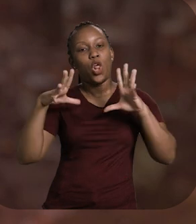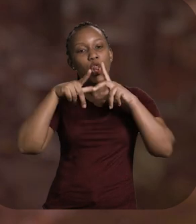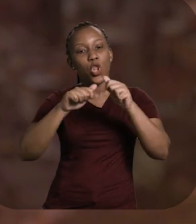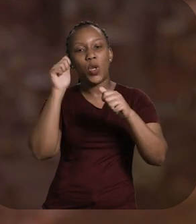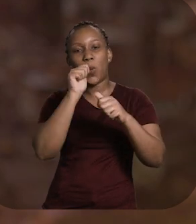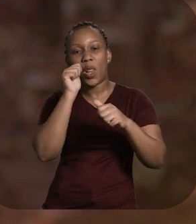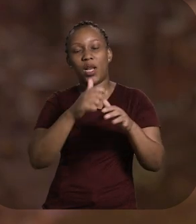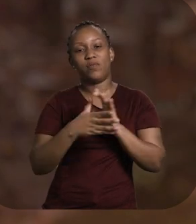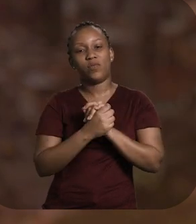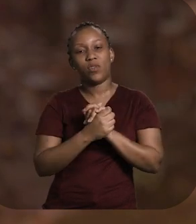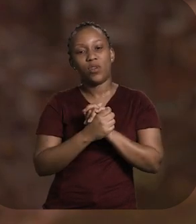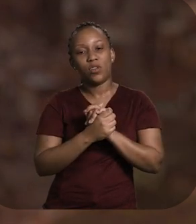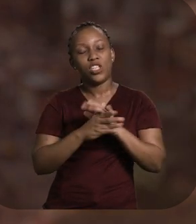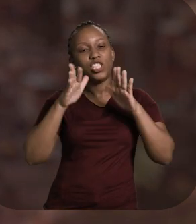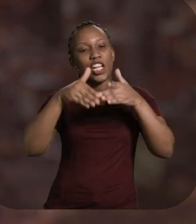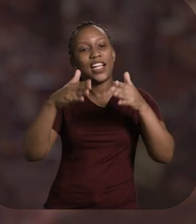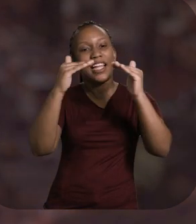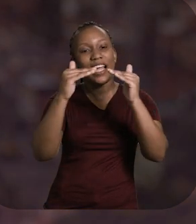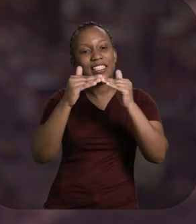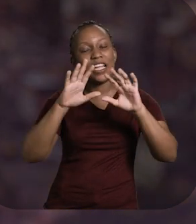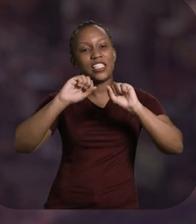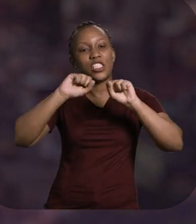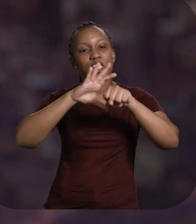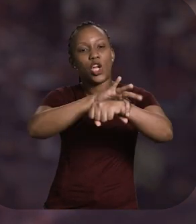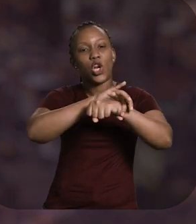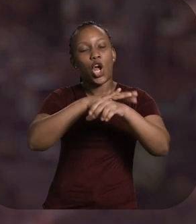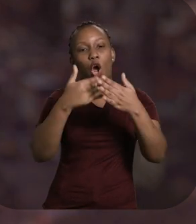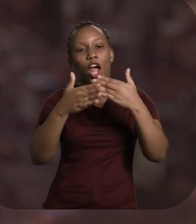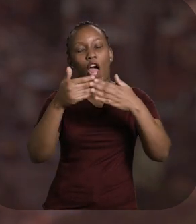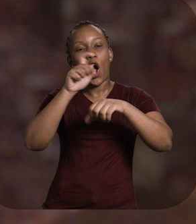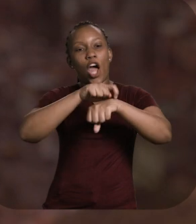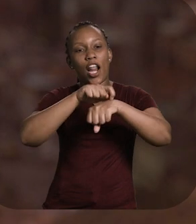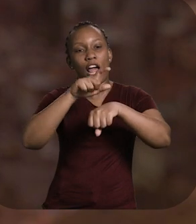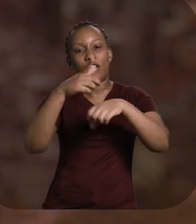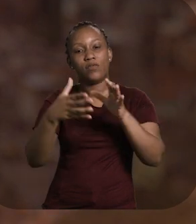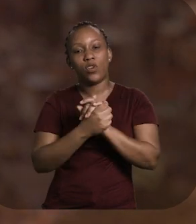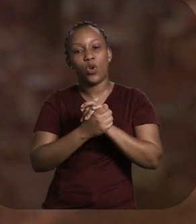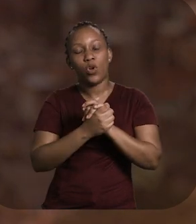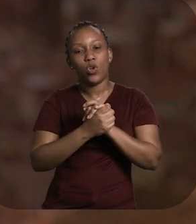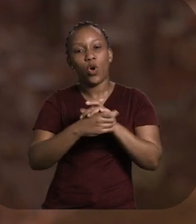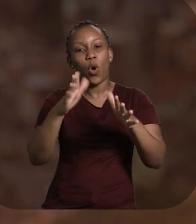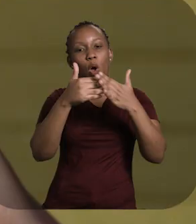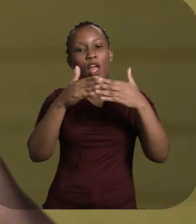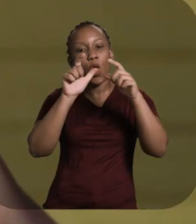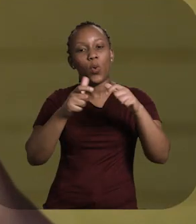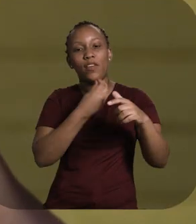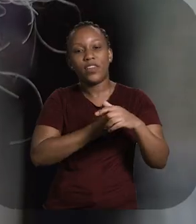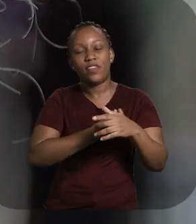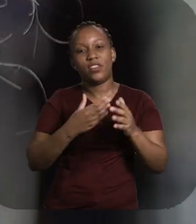sou e todas as mulheres possam chegar em casa em segurança, a qualquer hora do dia, onde quer que ela viva.